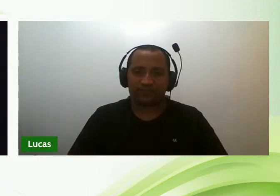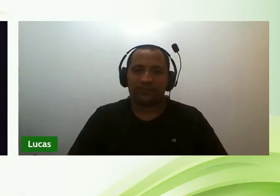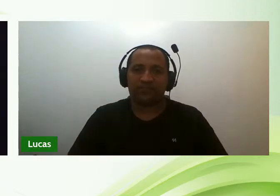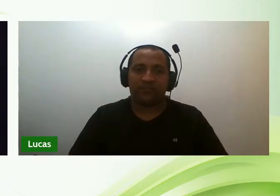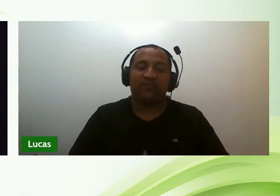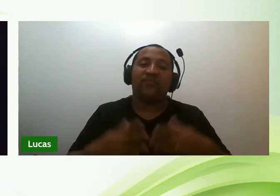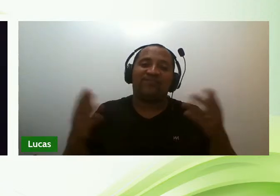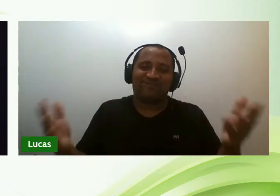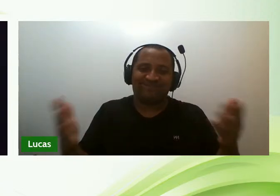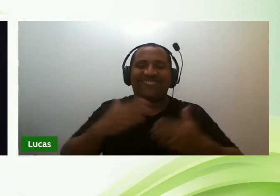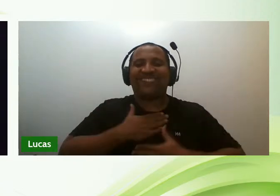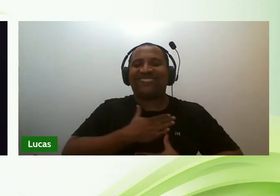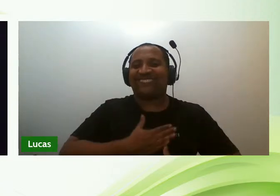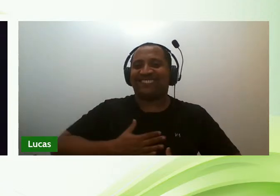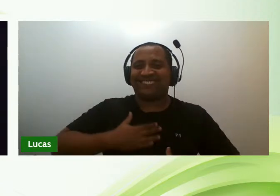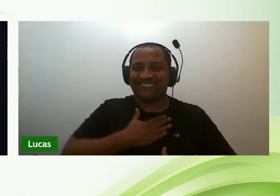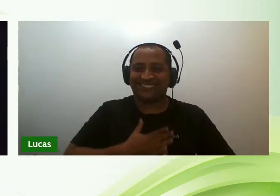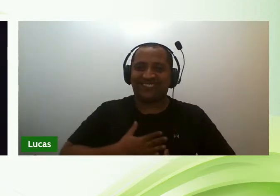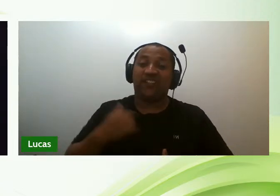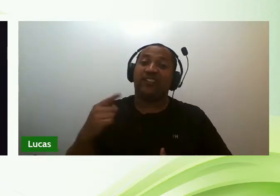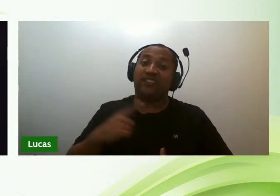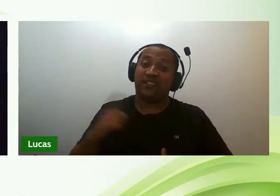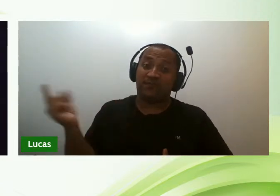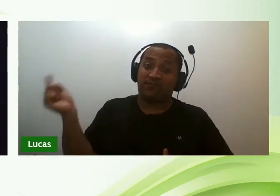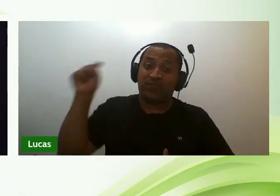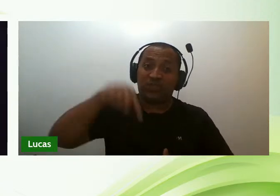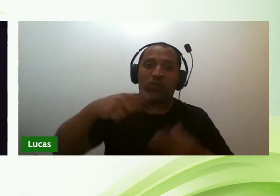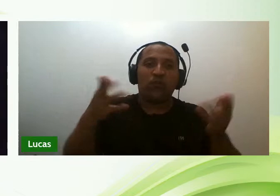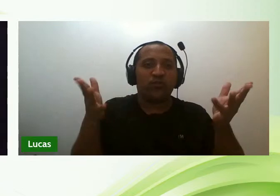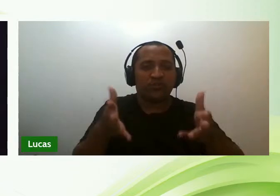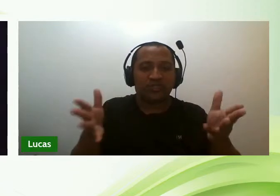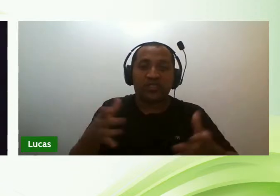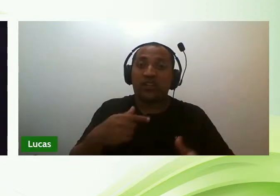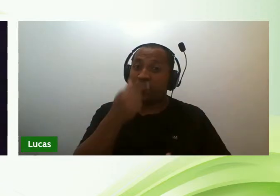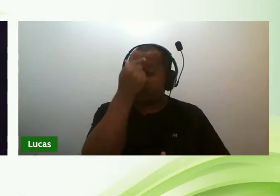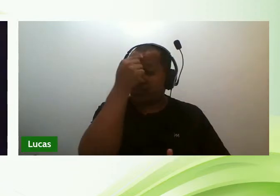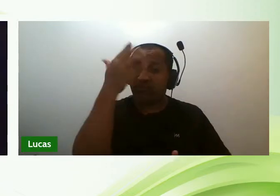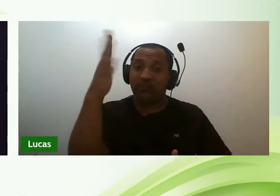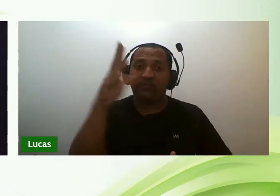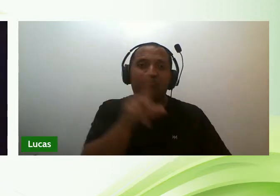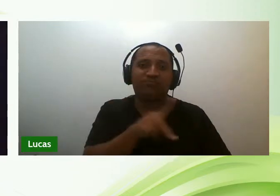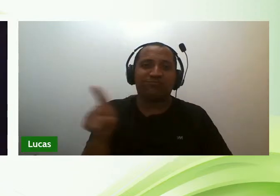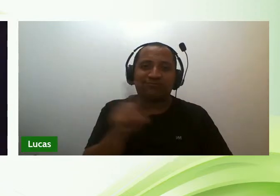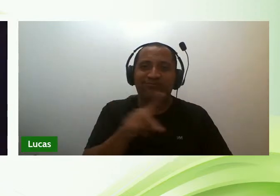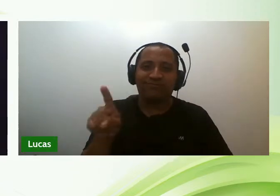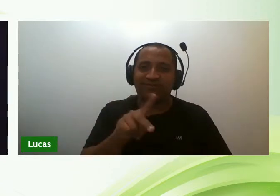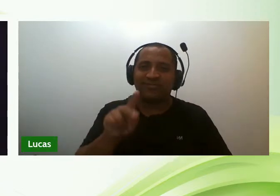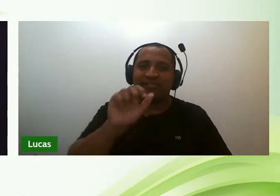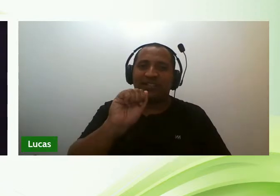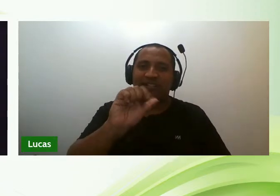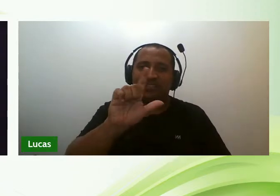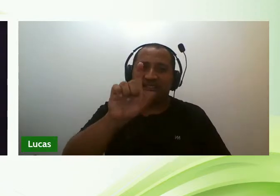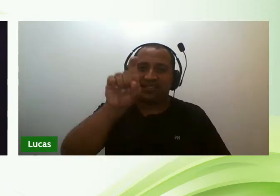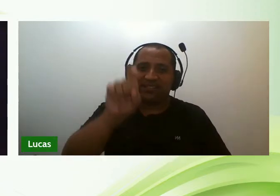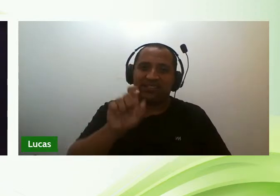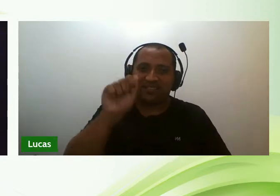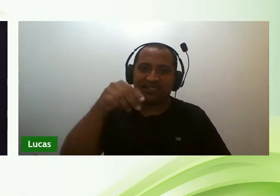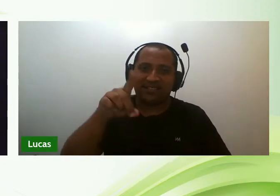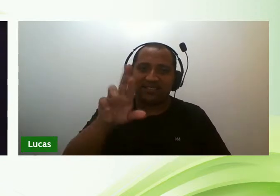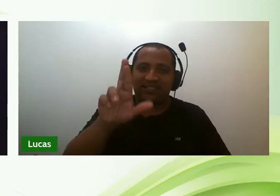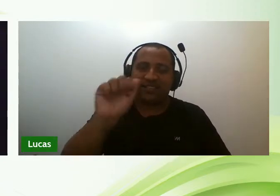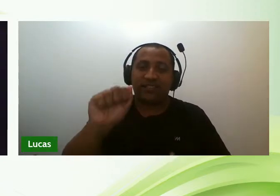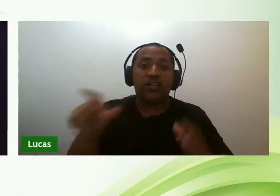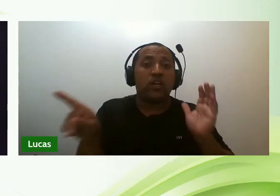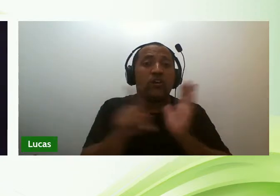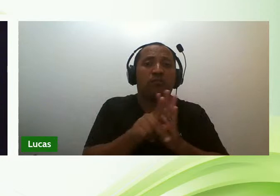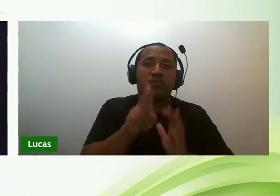com imensa alegria que recebemos hoje, na Universidade Federal do Pampa, a professora Alexandra Anastácia Monteiro Silva, da